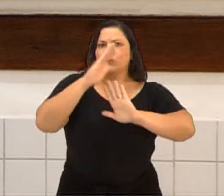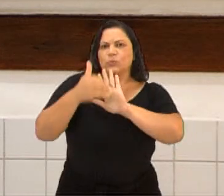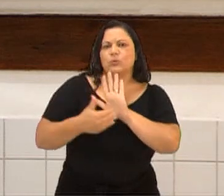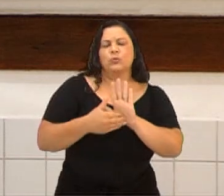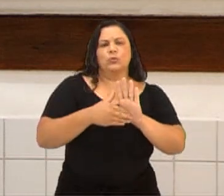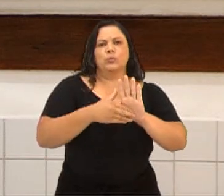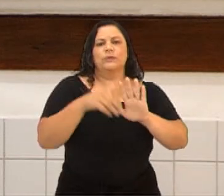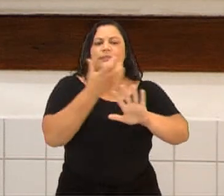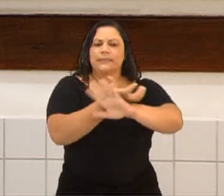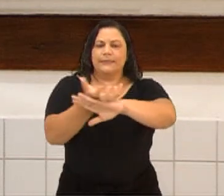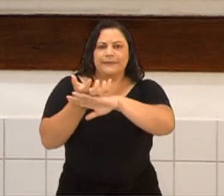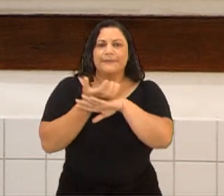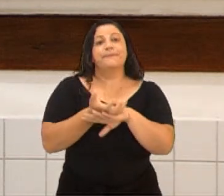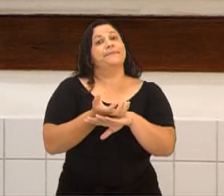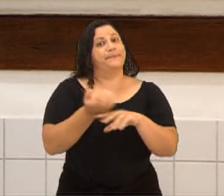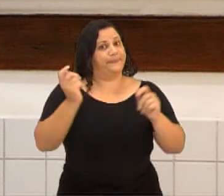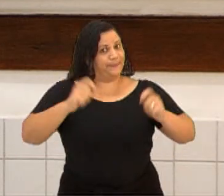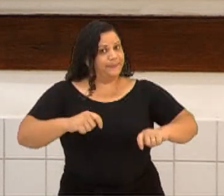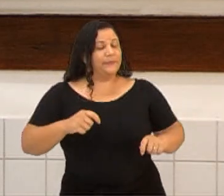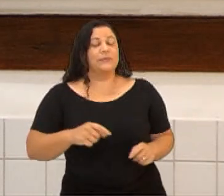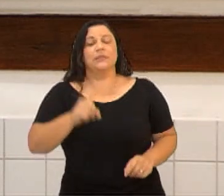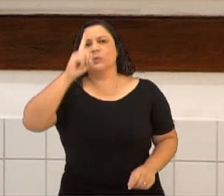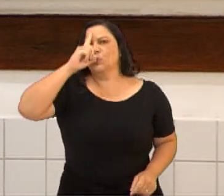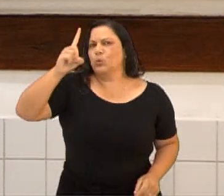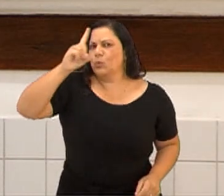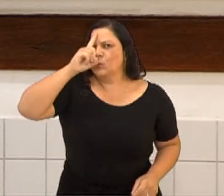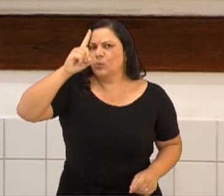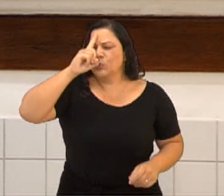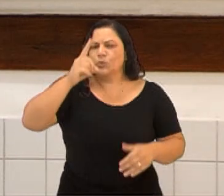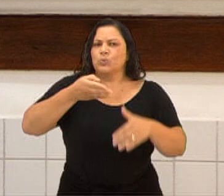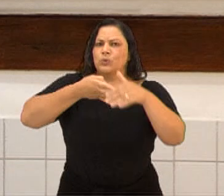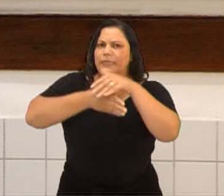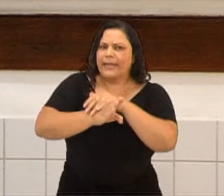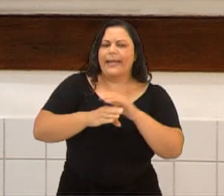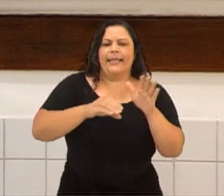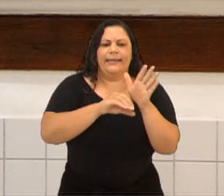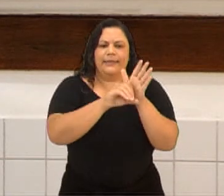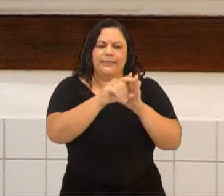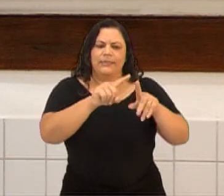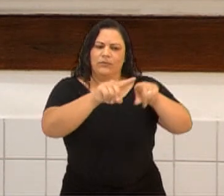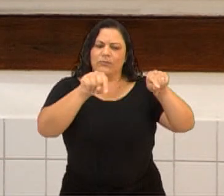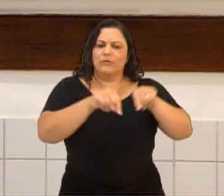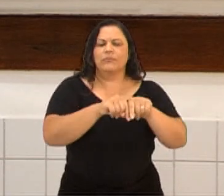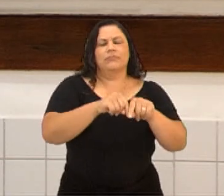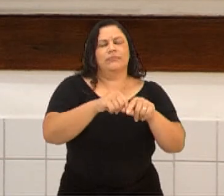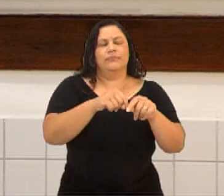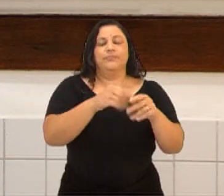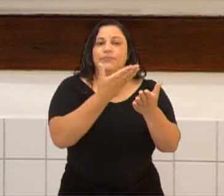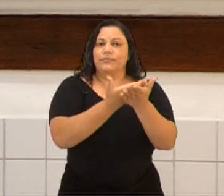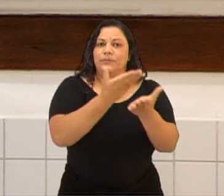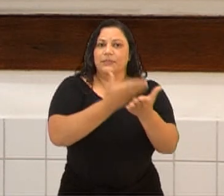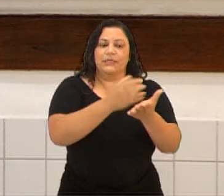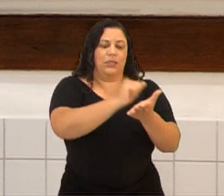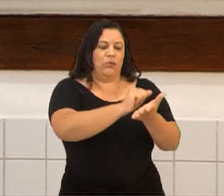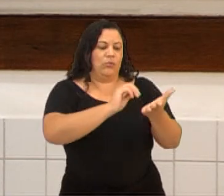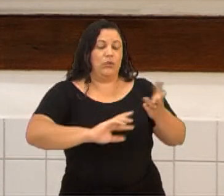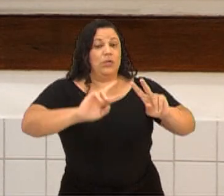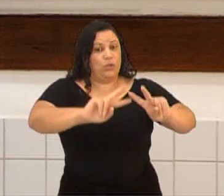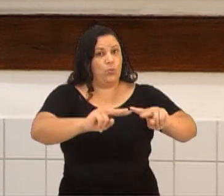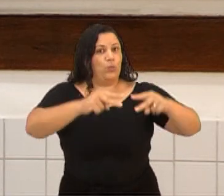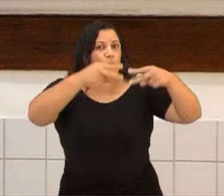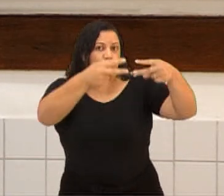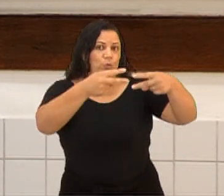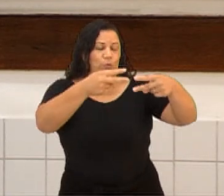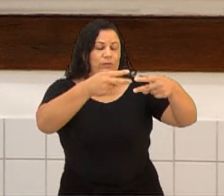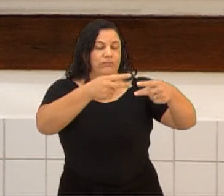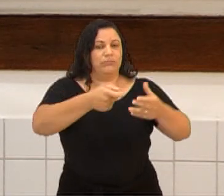olhar diariamente o Classroom, lá, olhar as atividades. Cada atividade tem um link de atividade obrigatória.